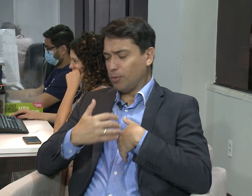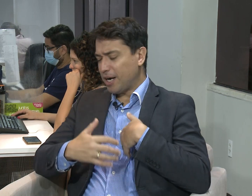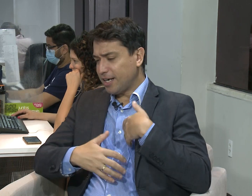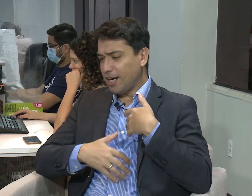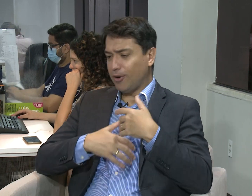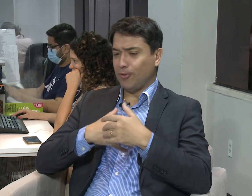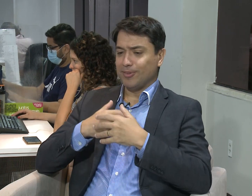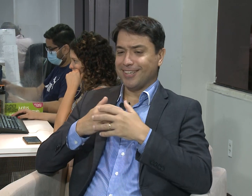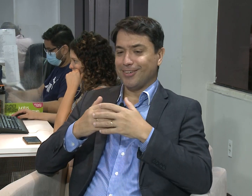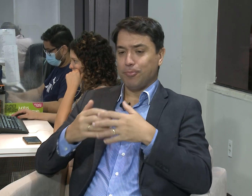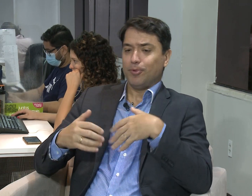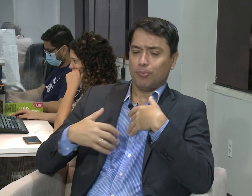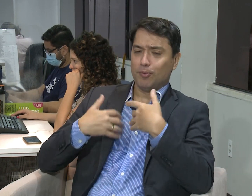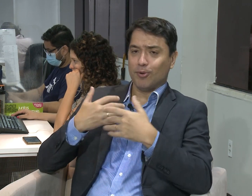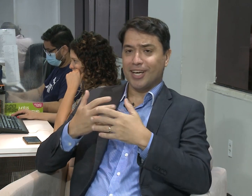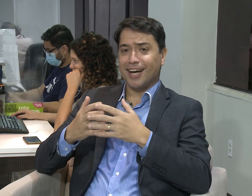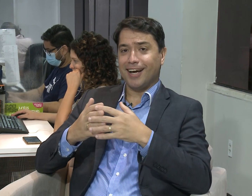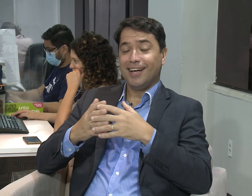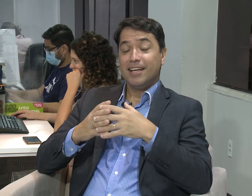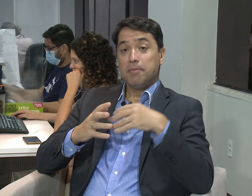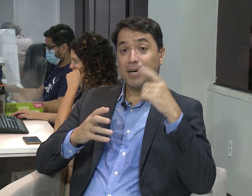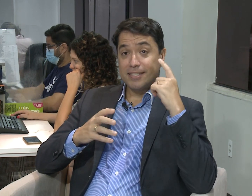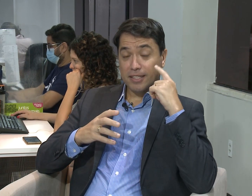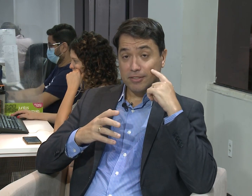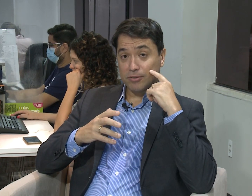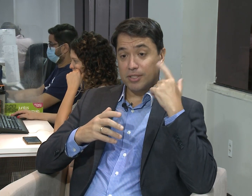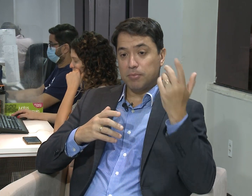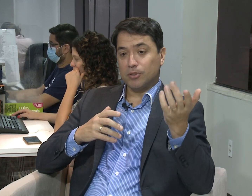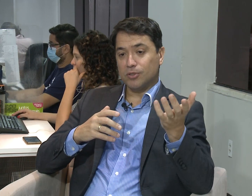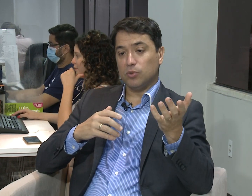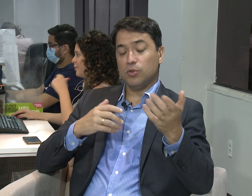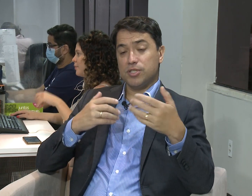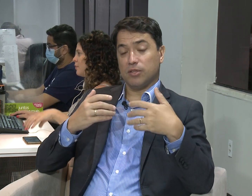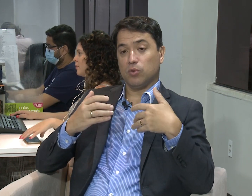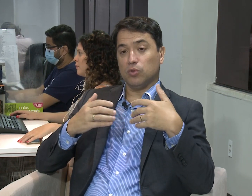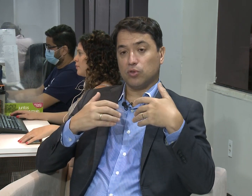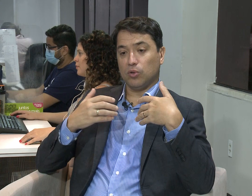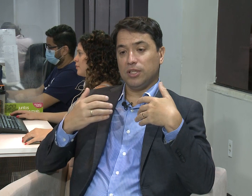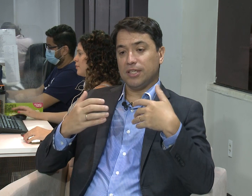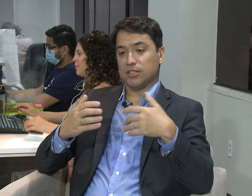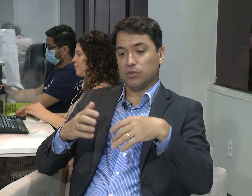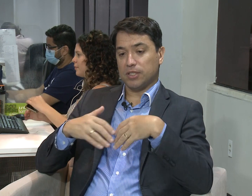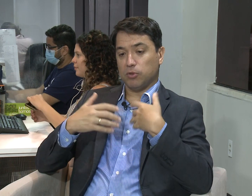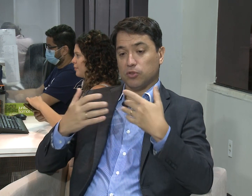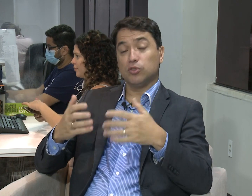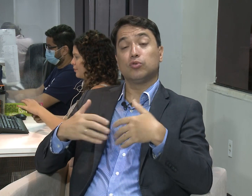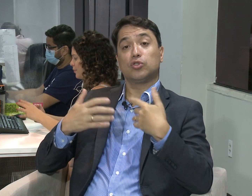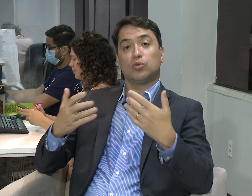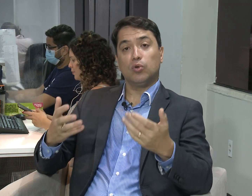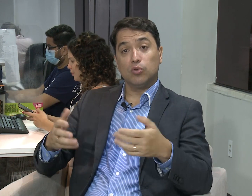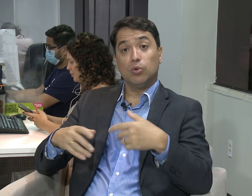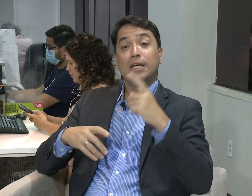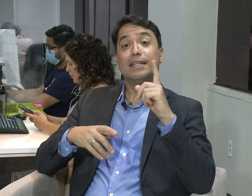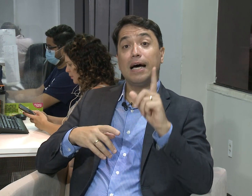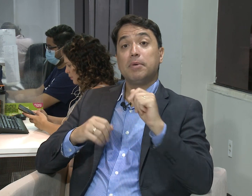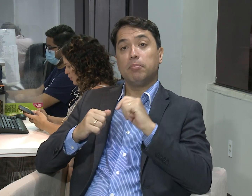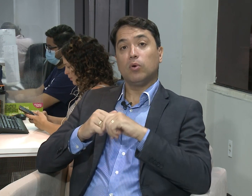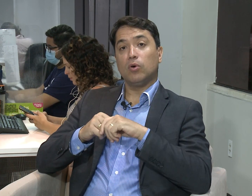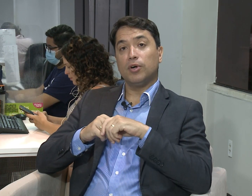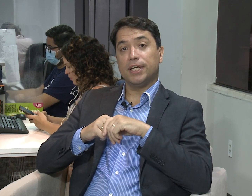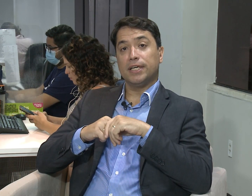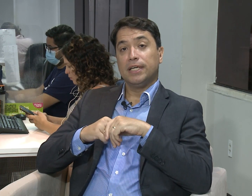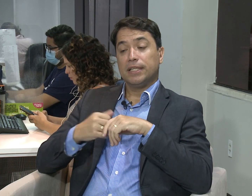ou estomacal, né, ou pulmonar, mas é nas suas emoções, é no controle das suas emoções, do sono,